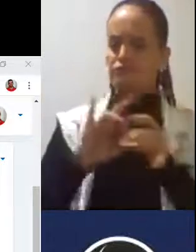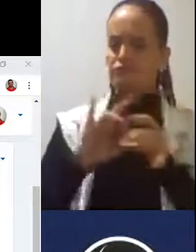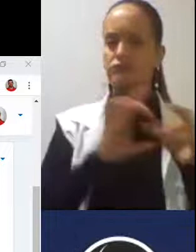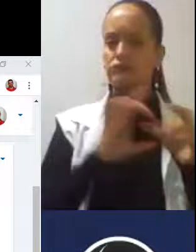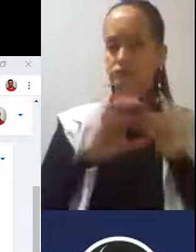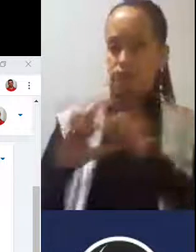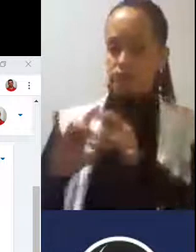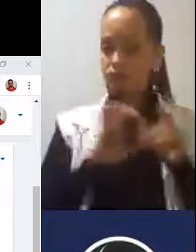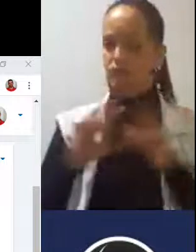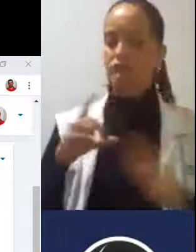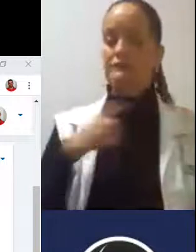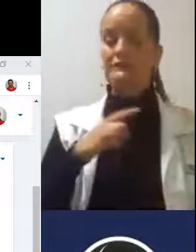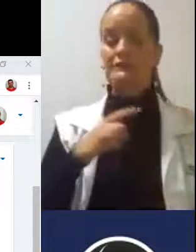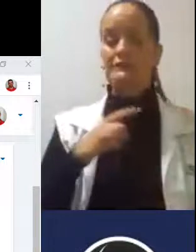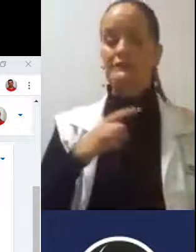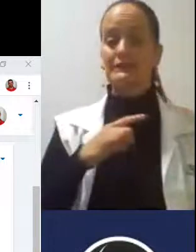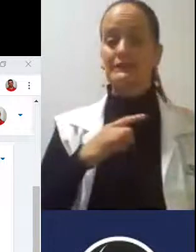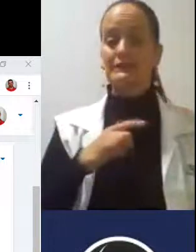7, 8, 9.